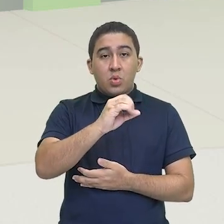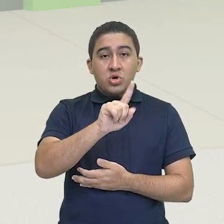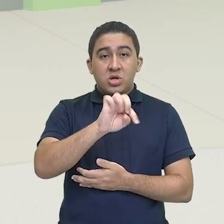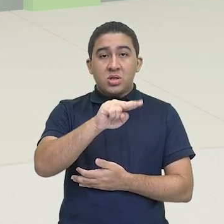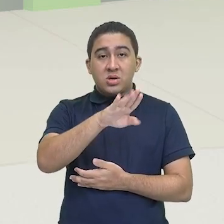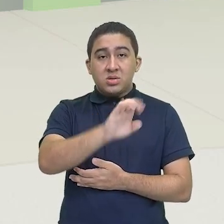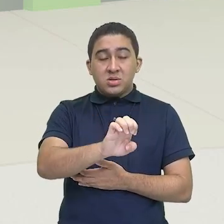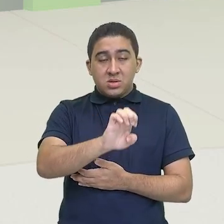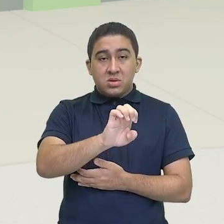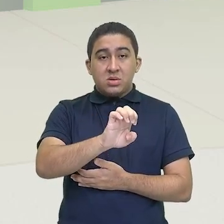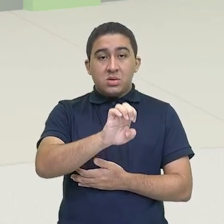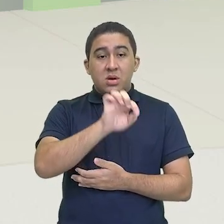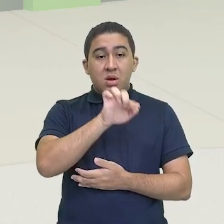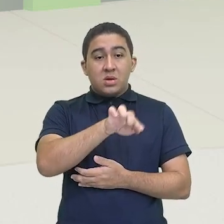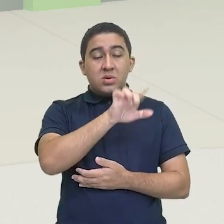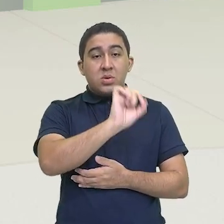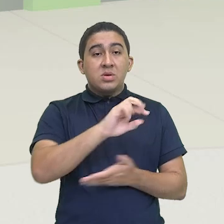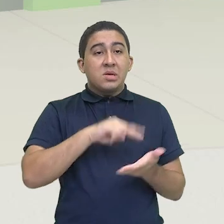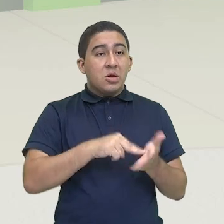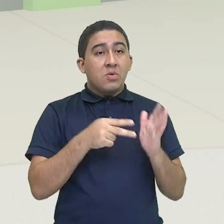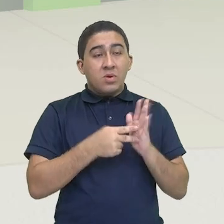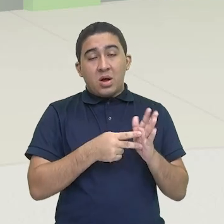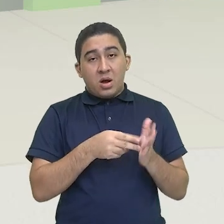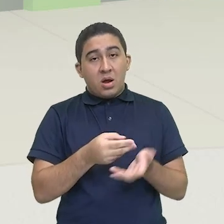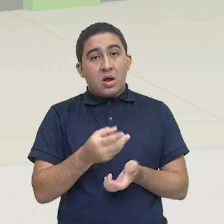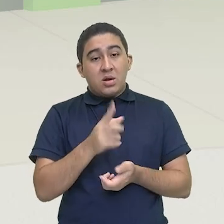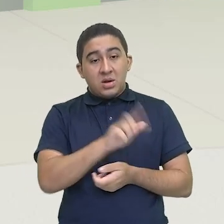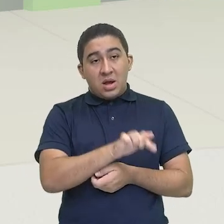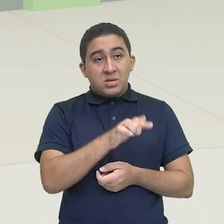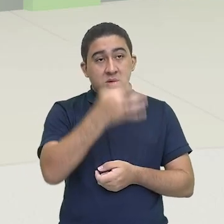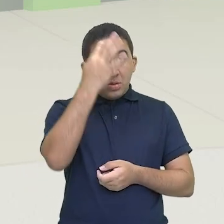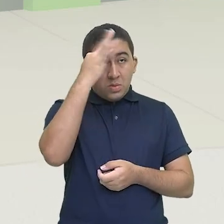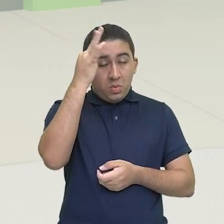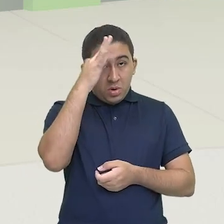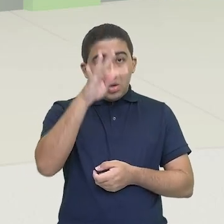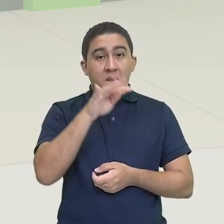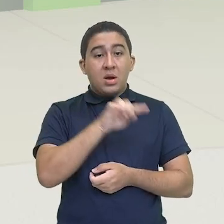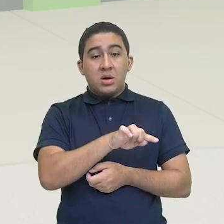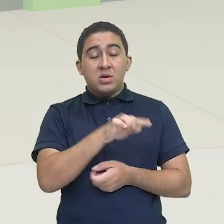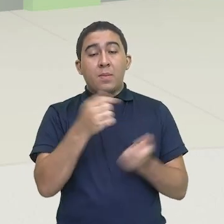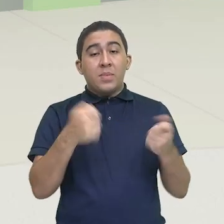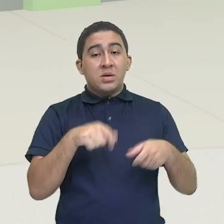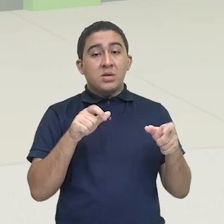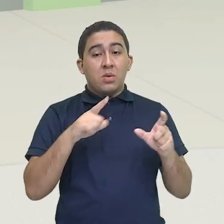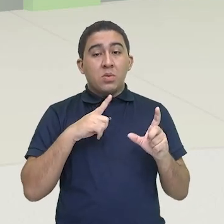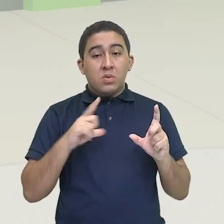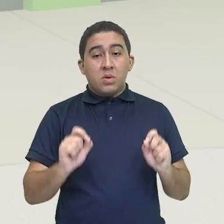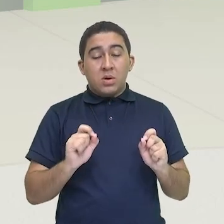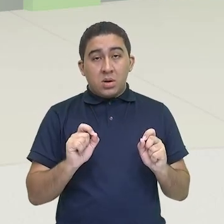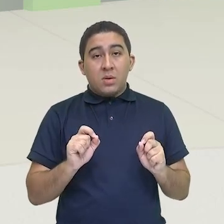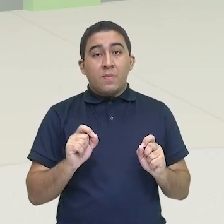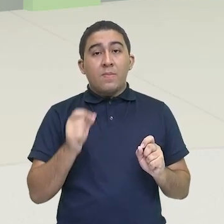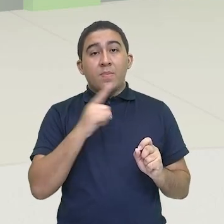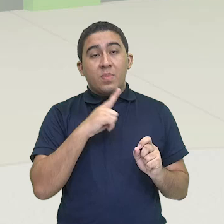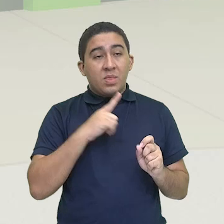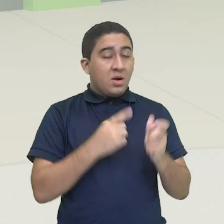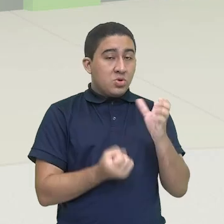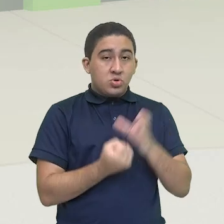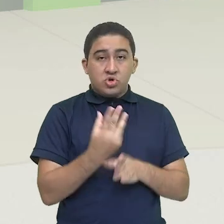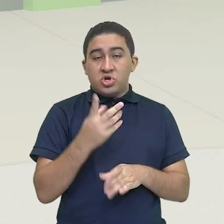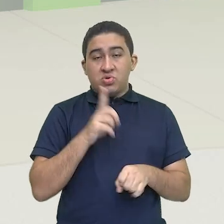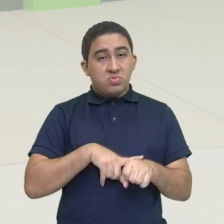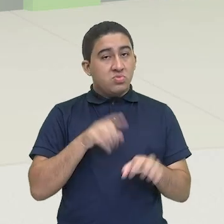abiogênese, né, em que aqueles organismos, na teoria da abiogênese, eles tinham geração